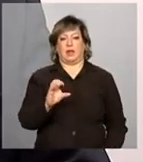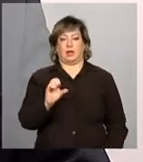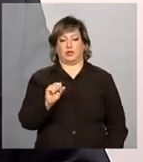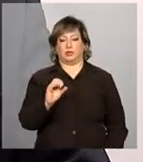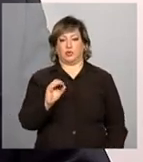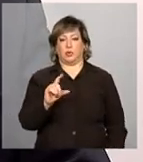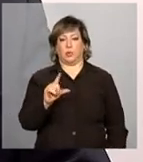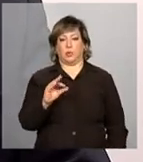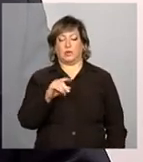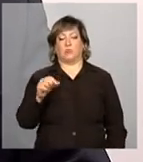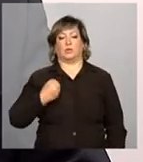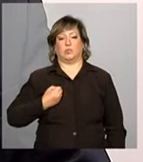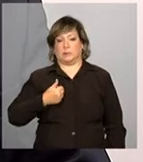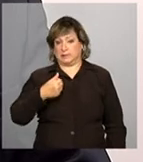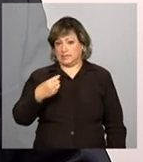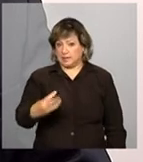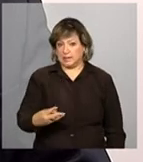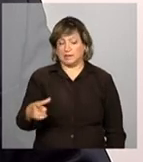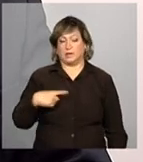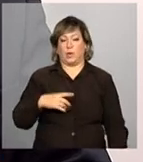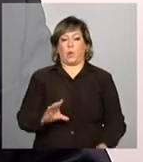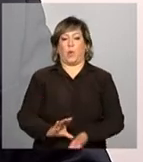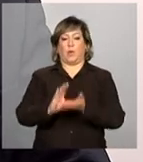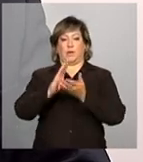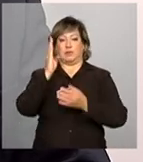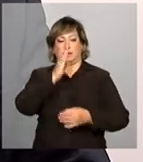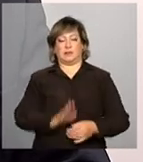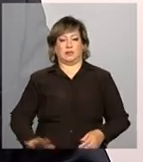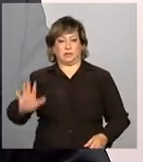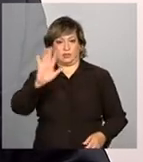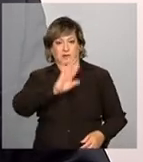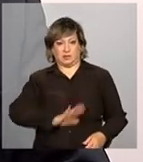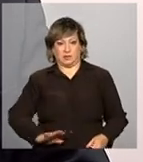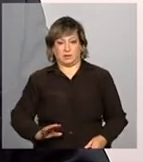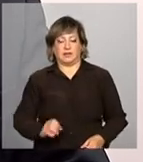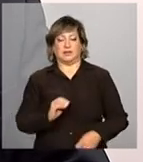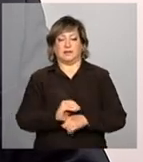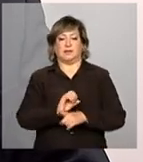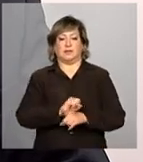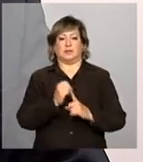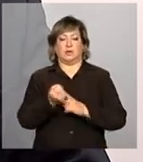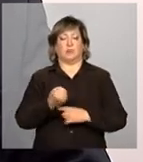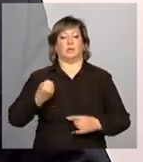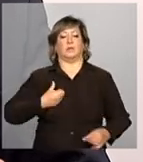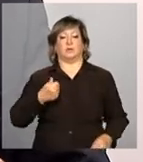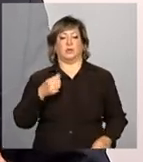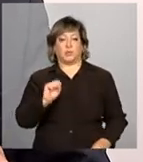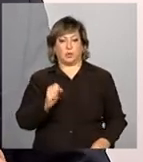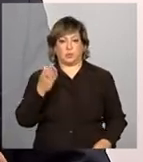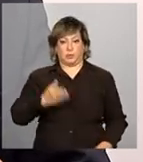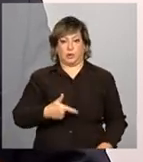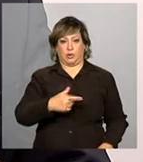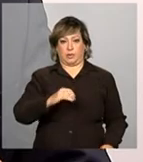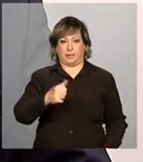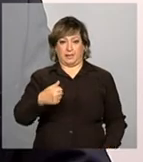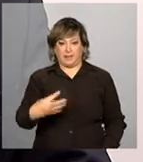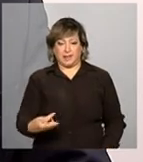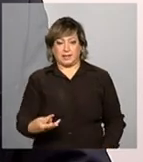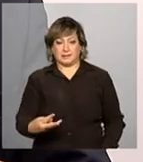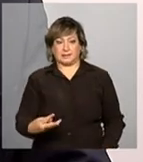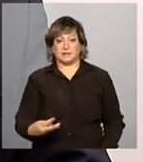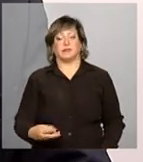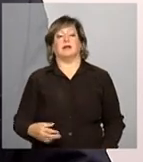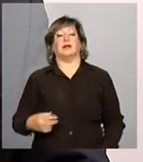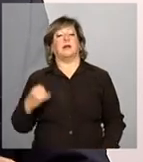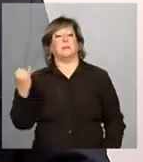13 do Conselho Nacional de assistência social número 18 de 2013 quer dizer é importante